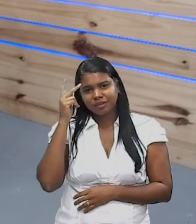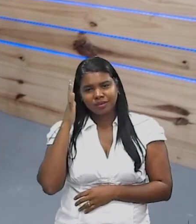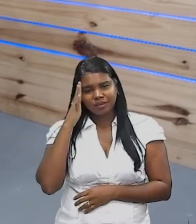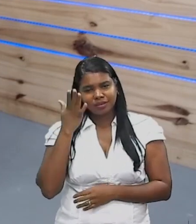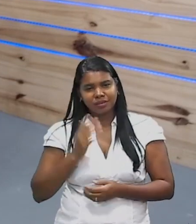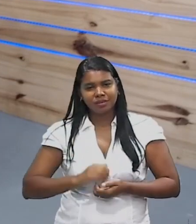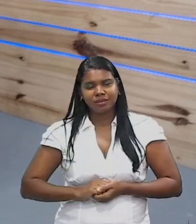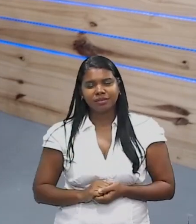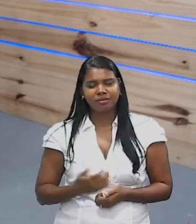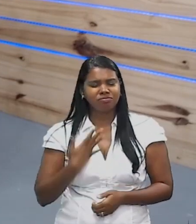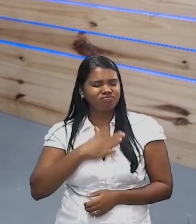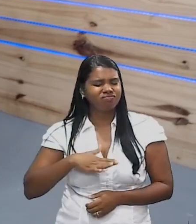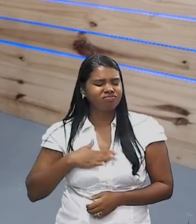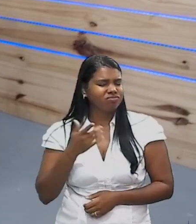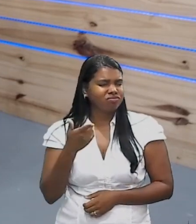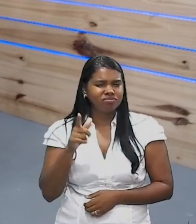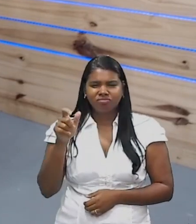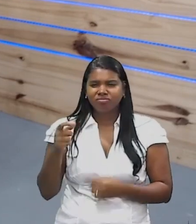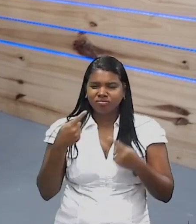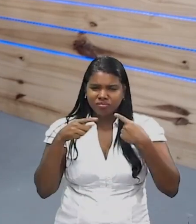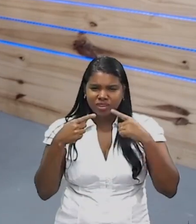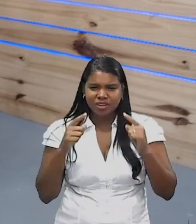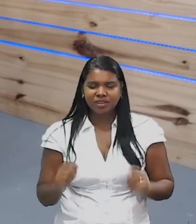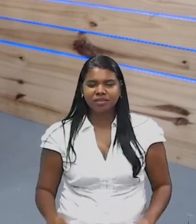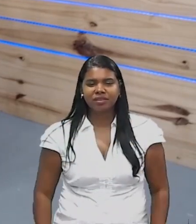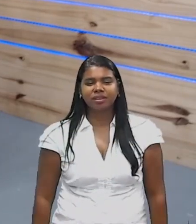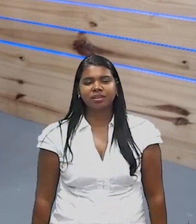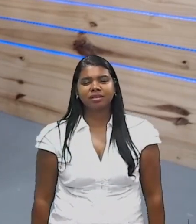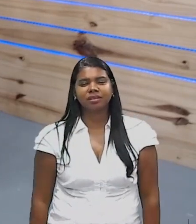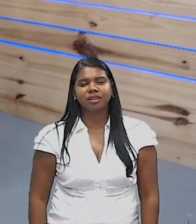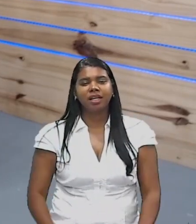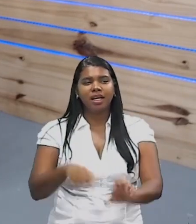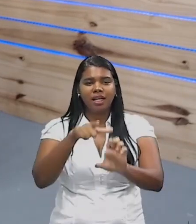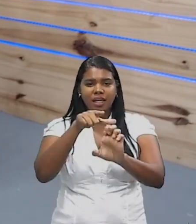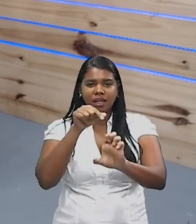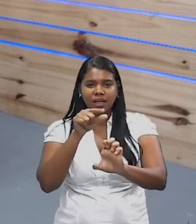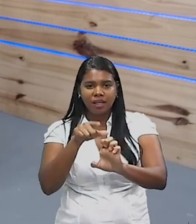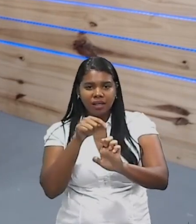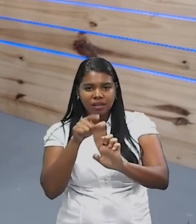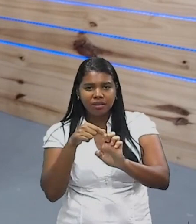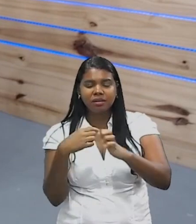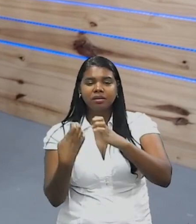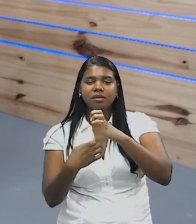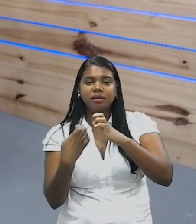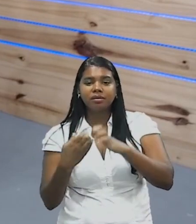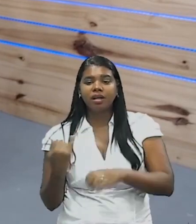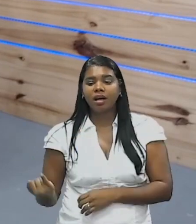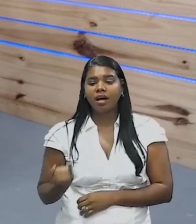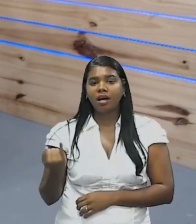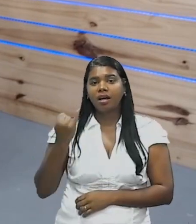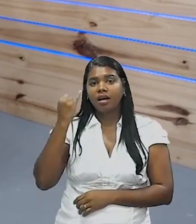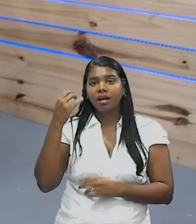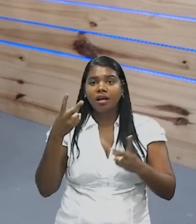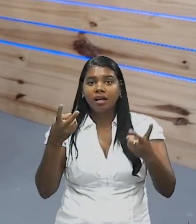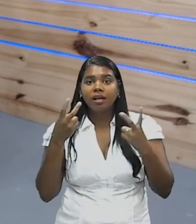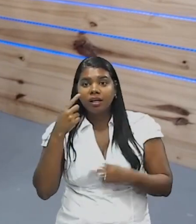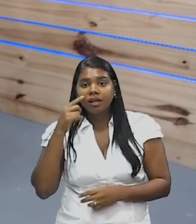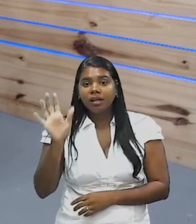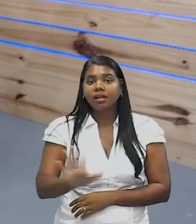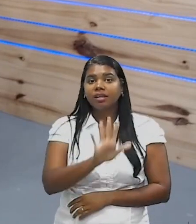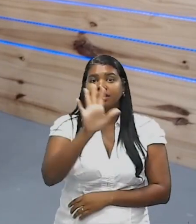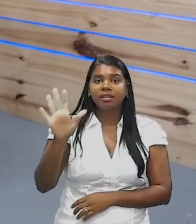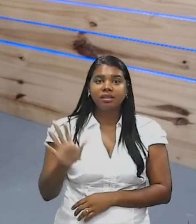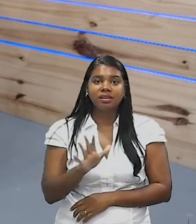não estou satisfeito, o cliente estava externalizando isso. E aí a empresa pegou, qual a importância de você estar atenta ao seu público, estar atenta a